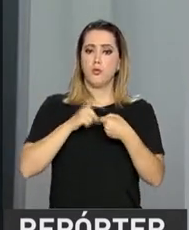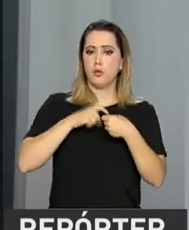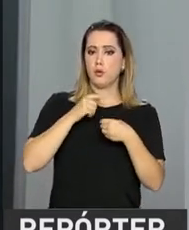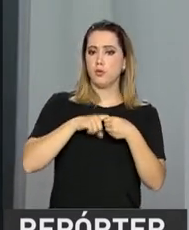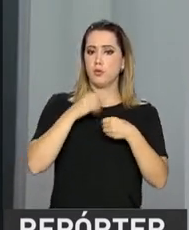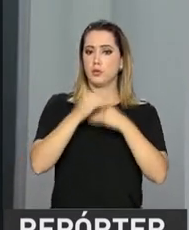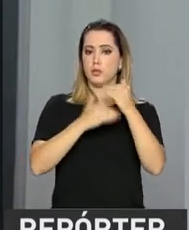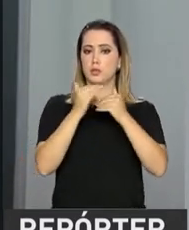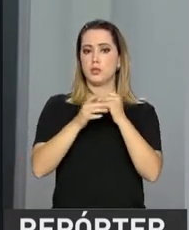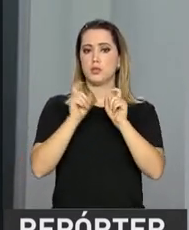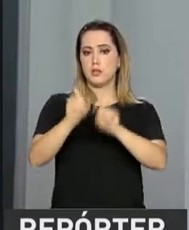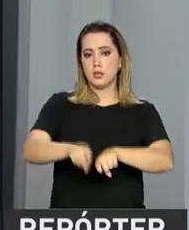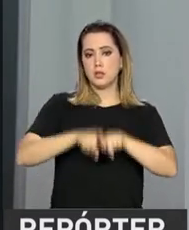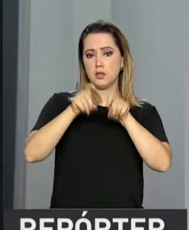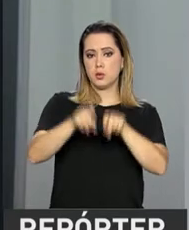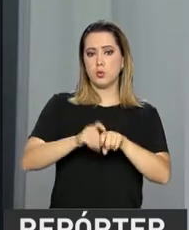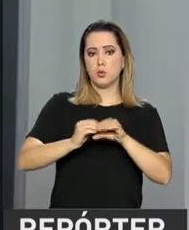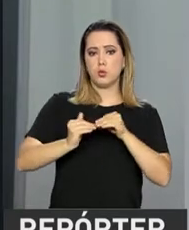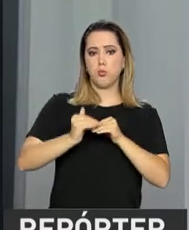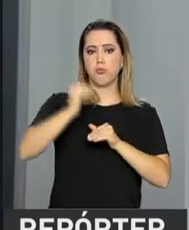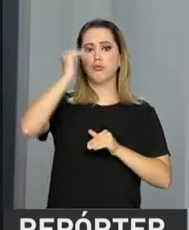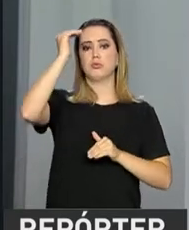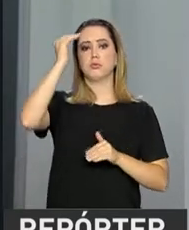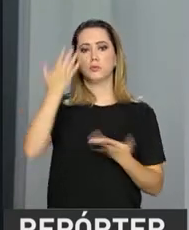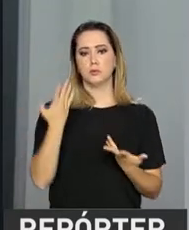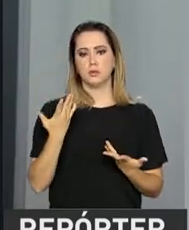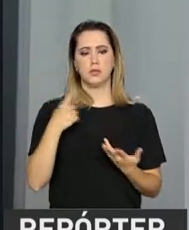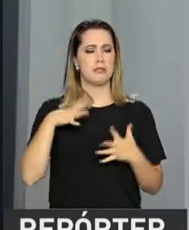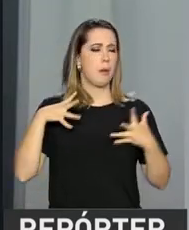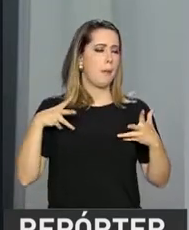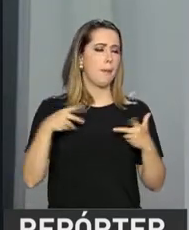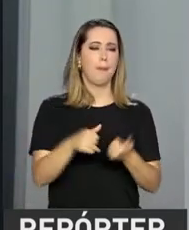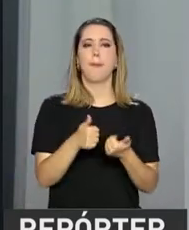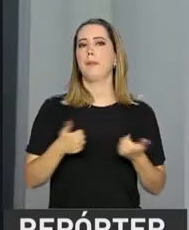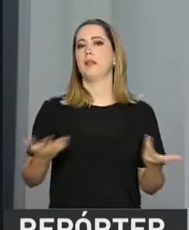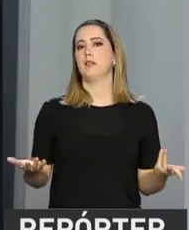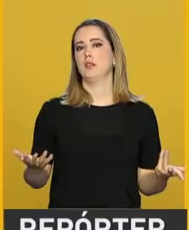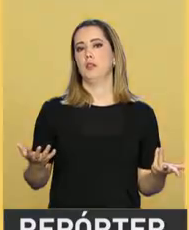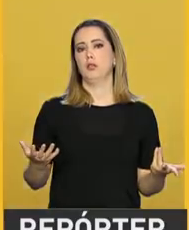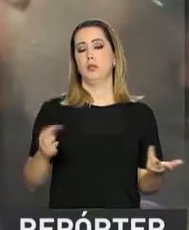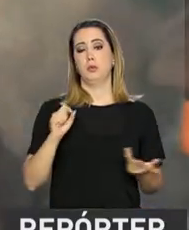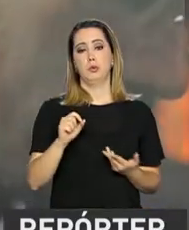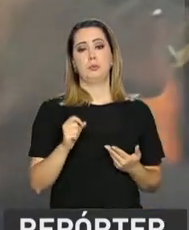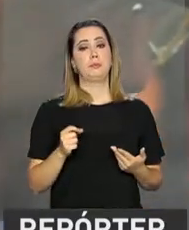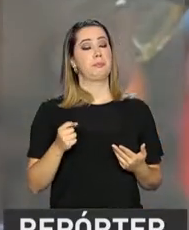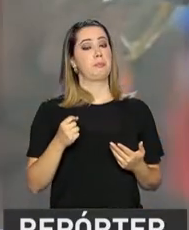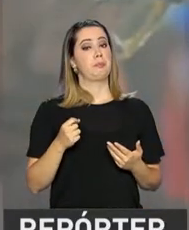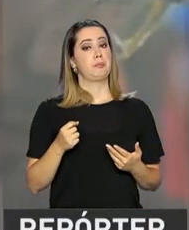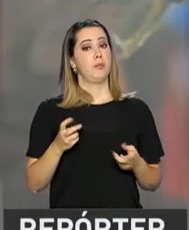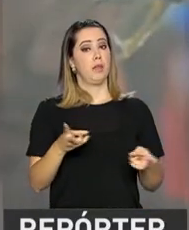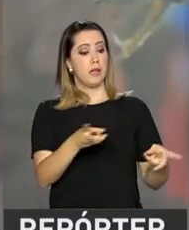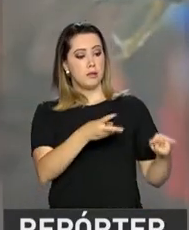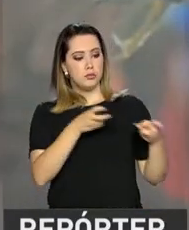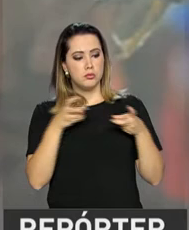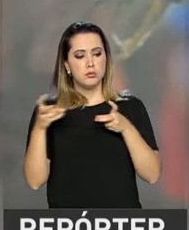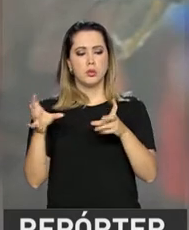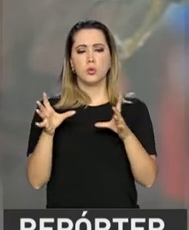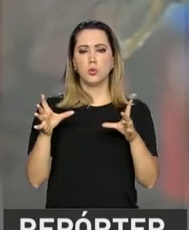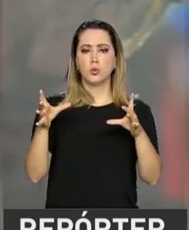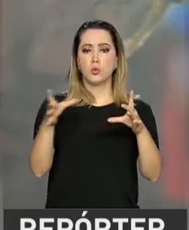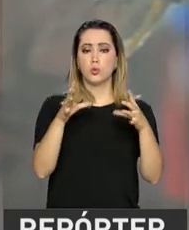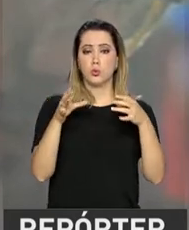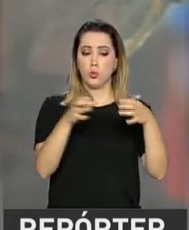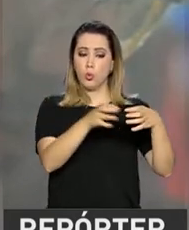agricultura nem preciso falar porque a agricultura teve um crescimento muito muito elevado as projeções do grupo de conjuntura do ipea